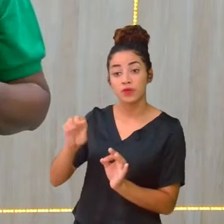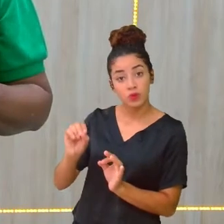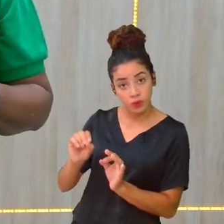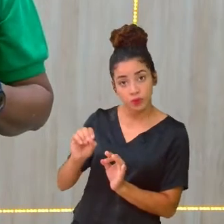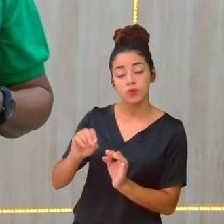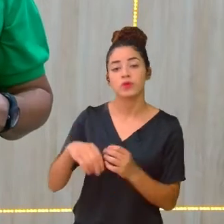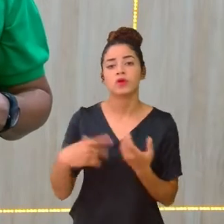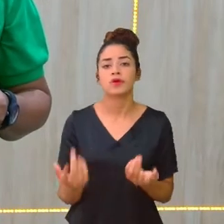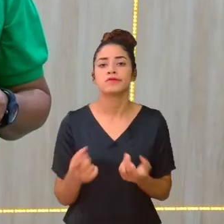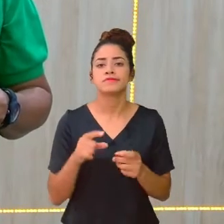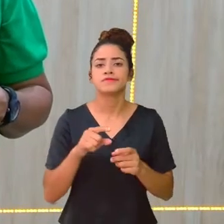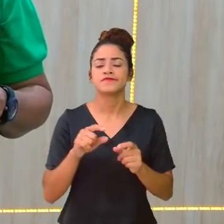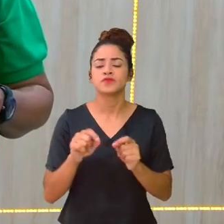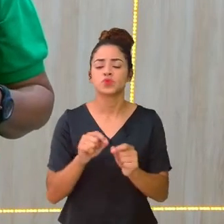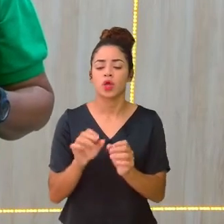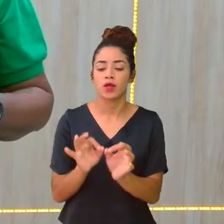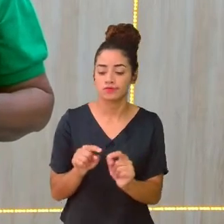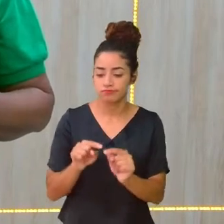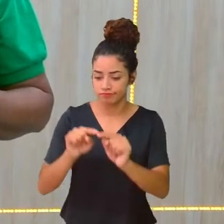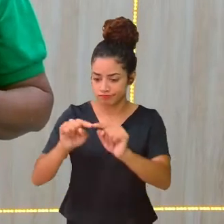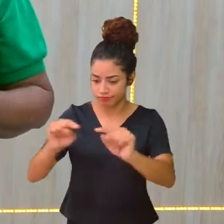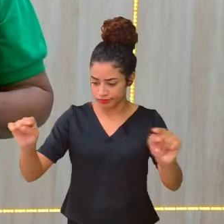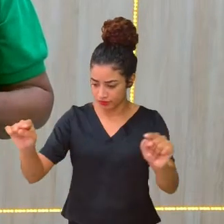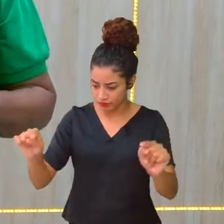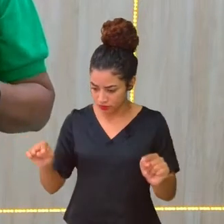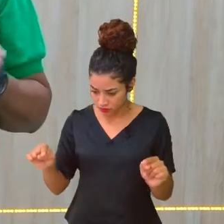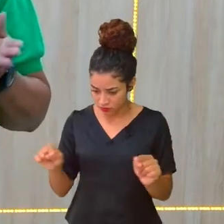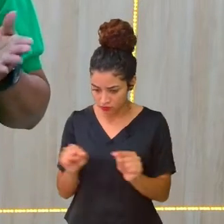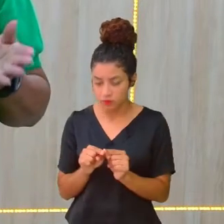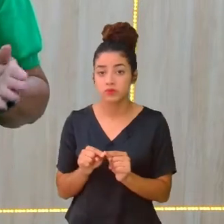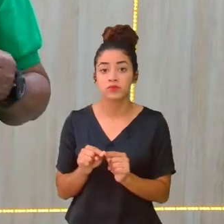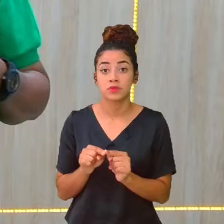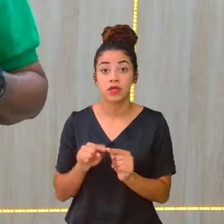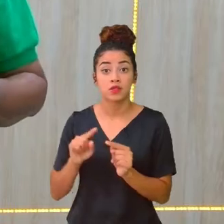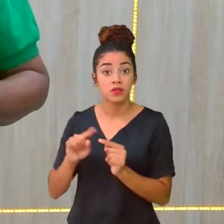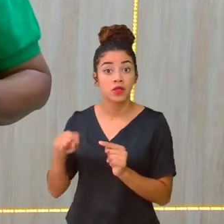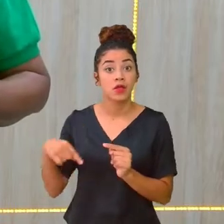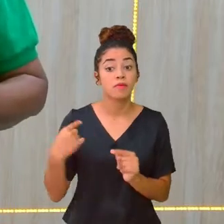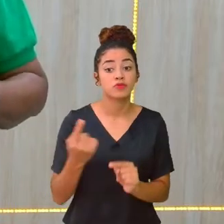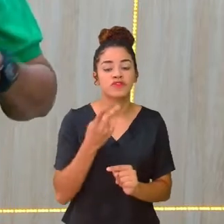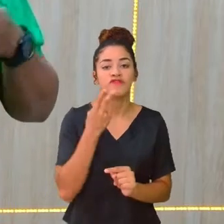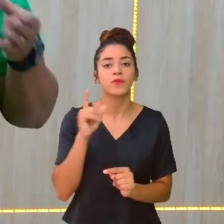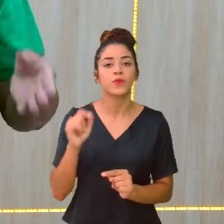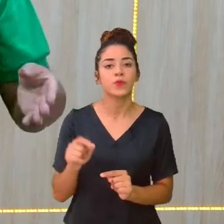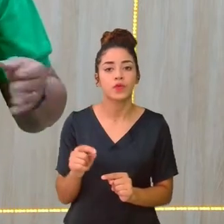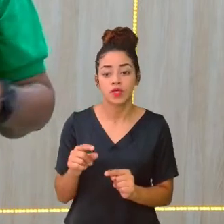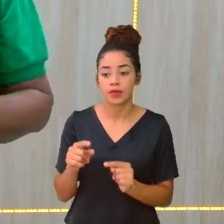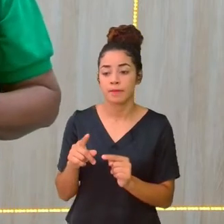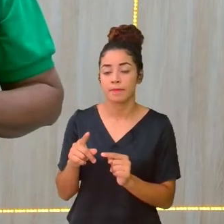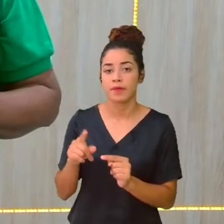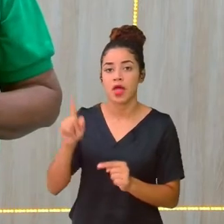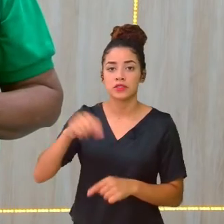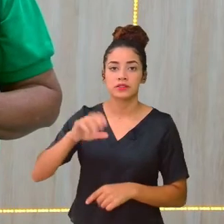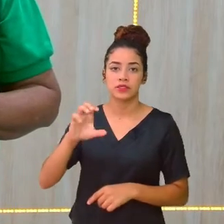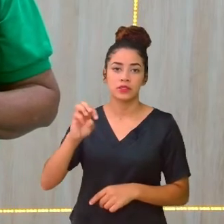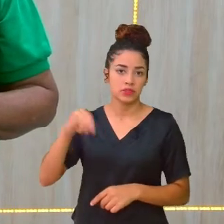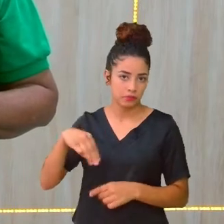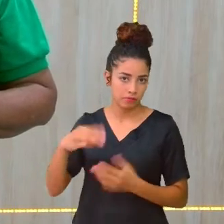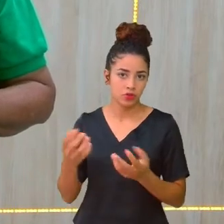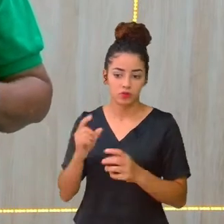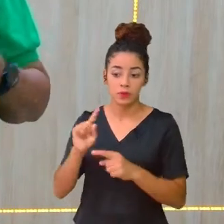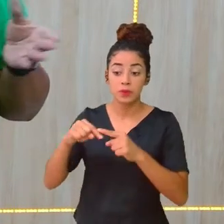eu vou fazer todo o contorno dessa figura e vou dizer que o perímetro dela é tantos centímetros,